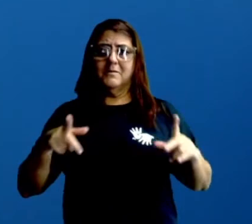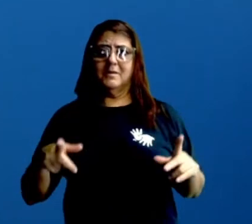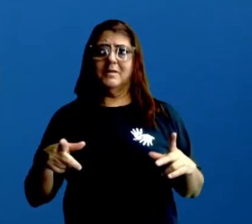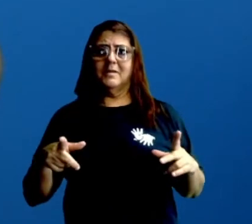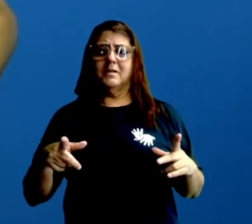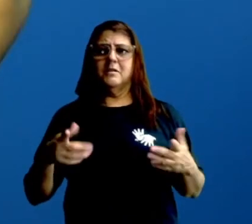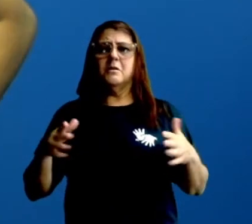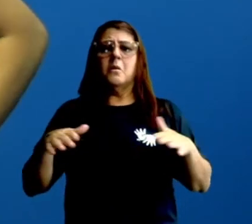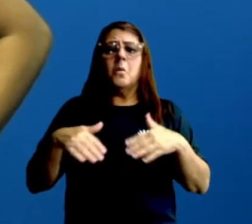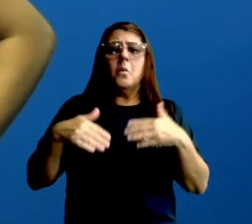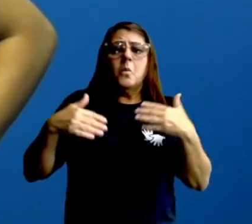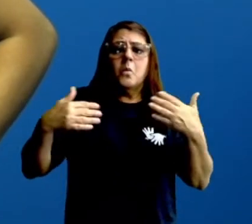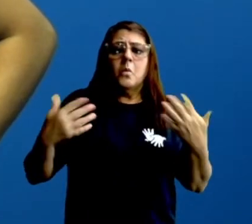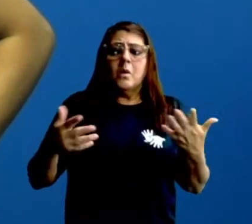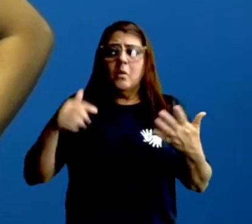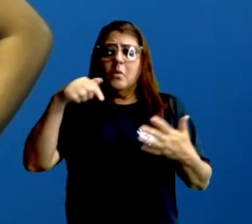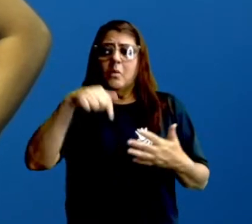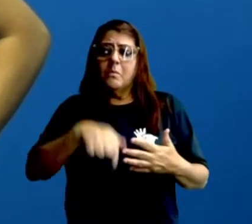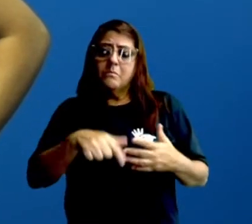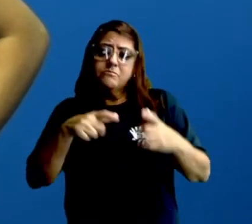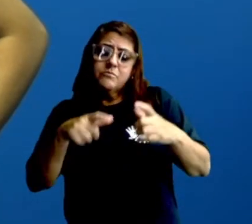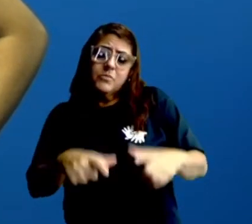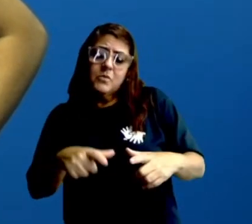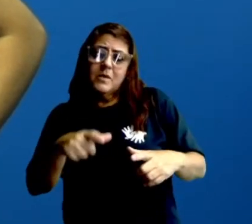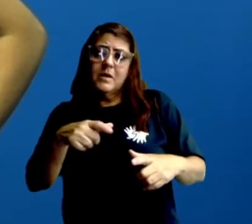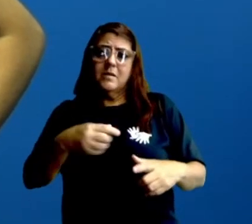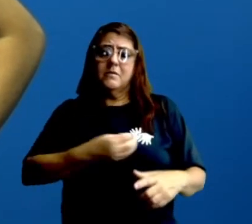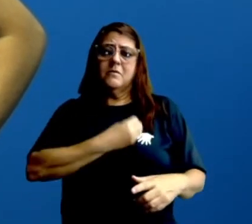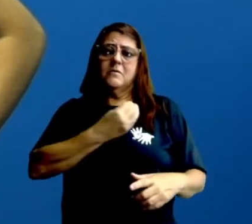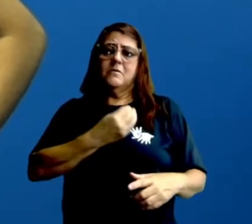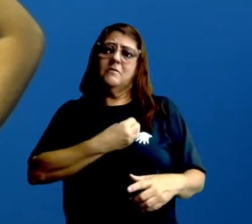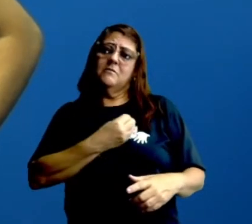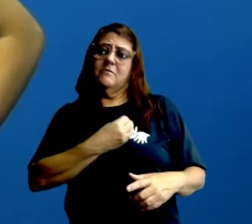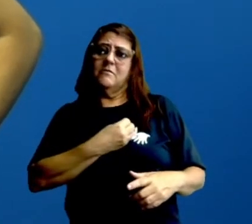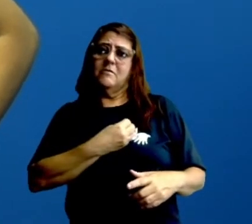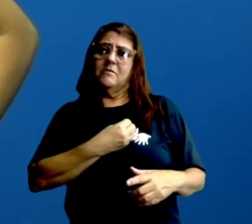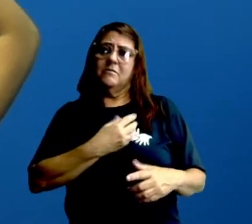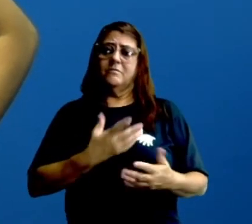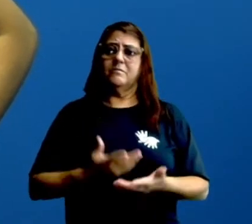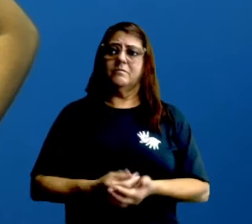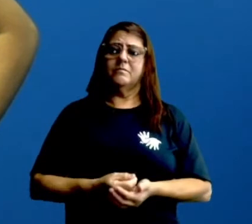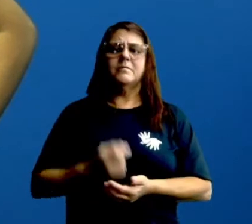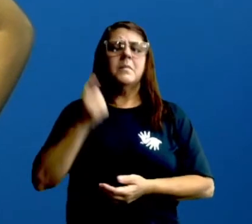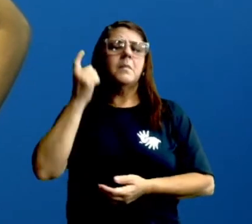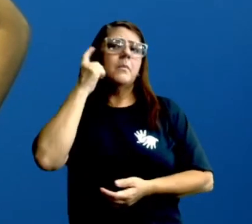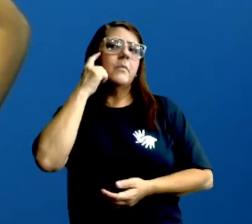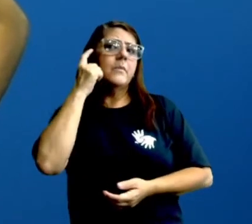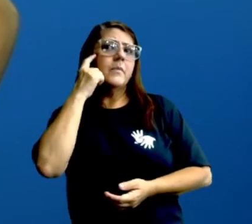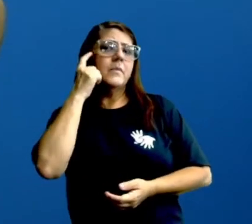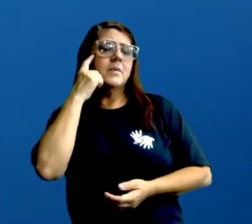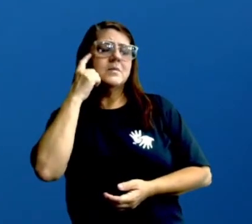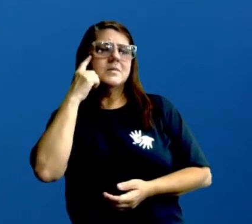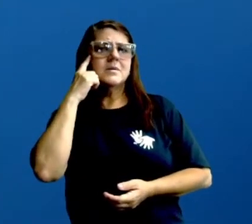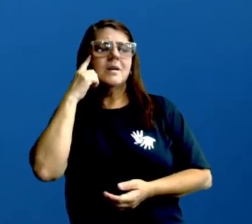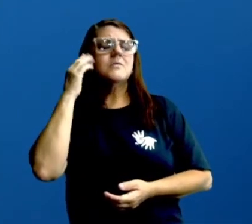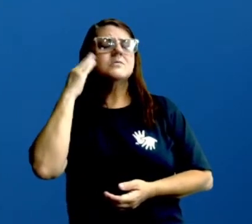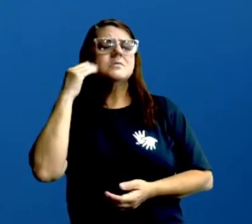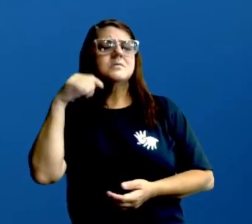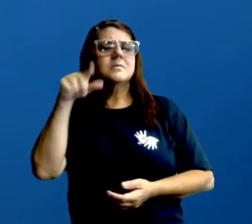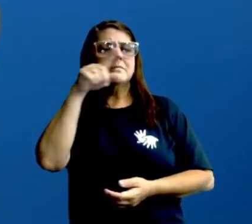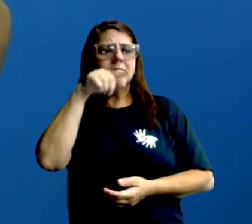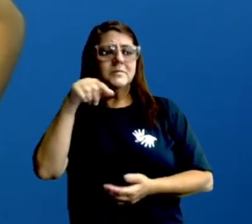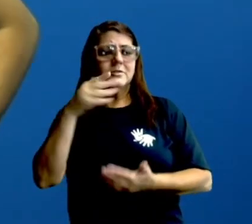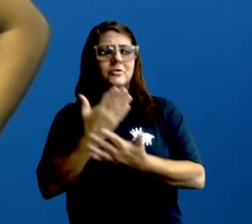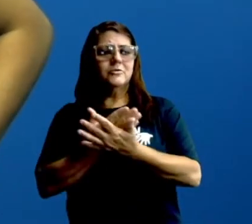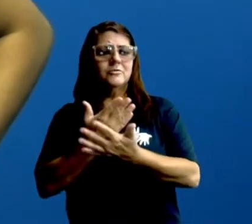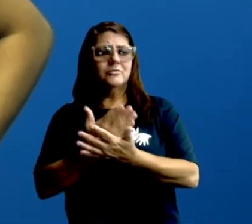e qual é a região que a gente mora me diga lá um mês em direitinho eu sei que você já deve ter